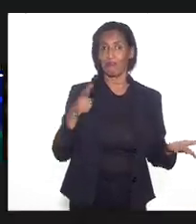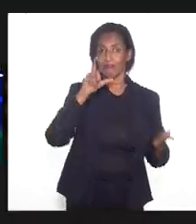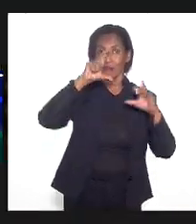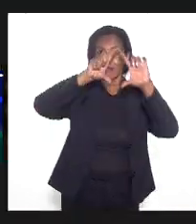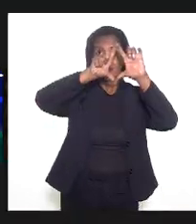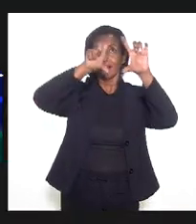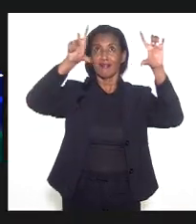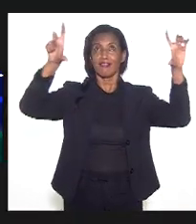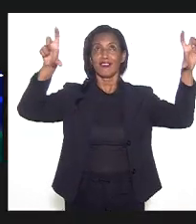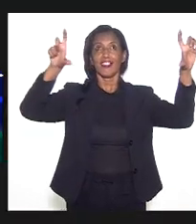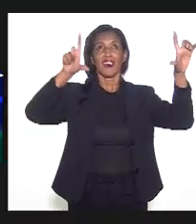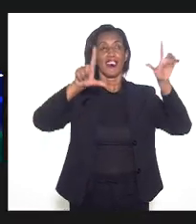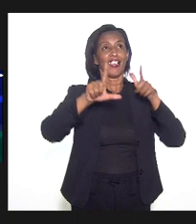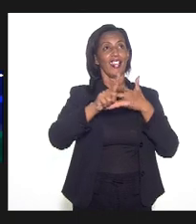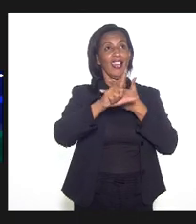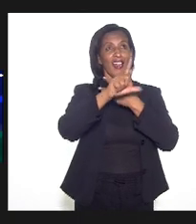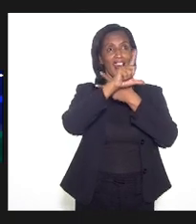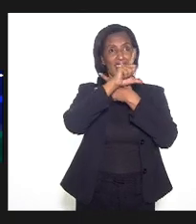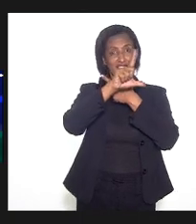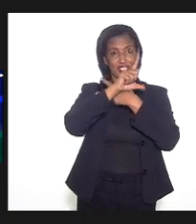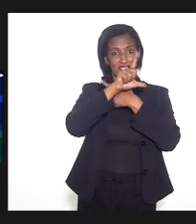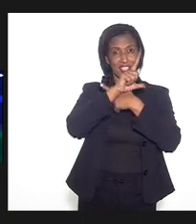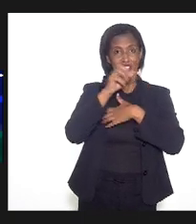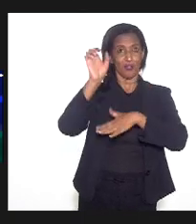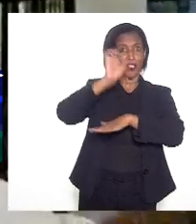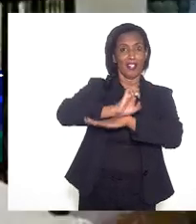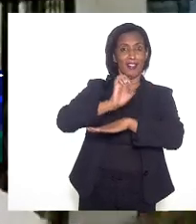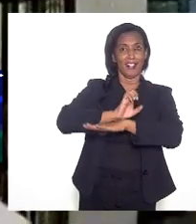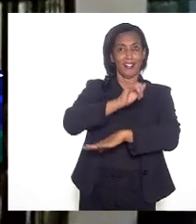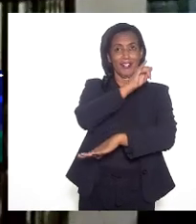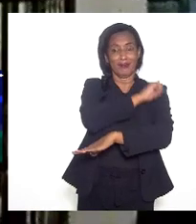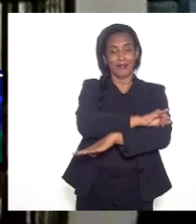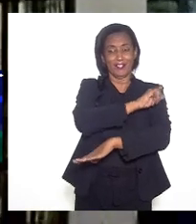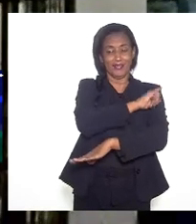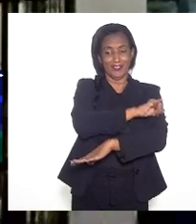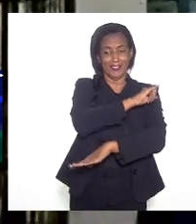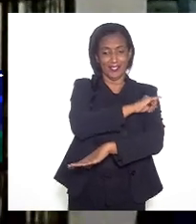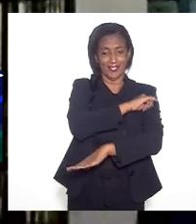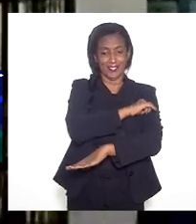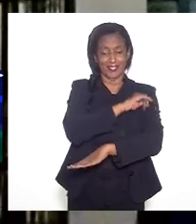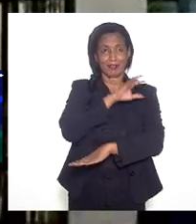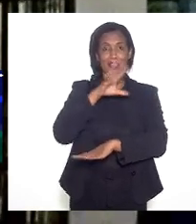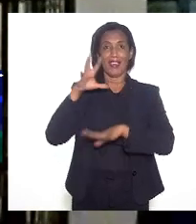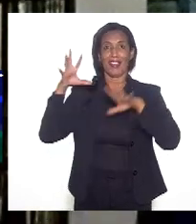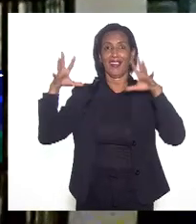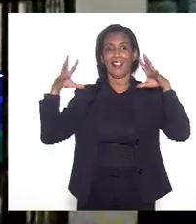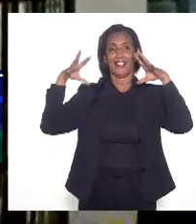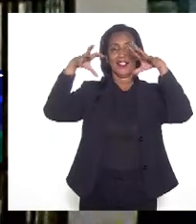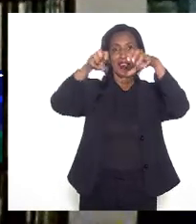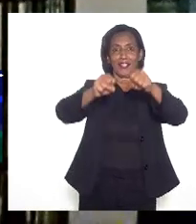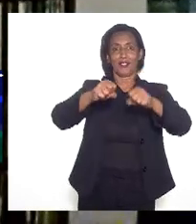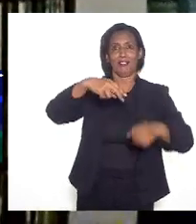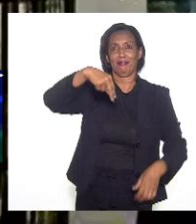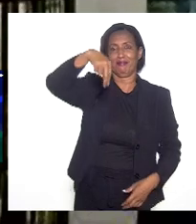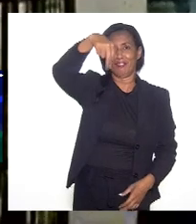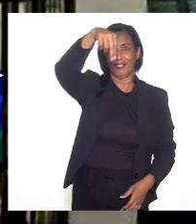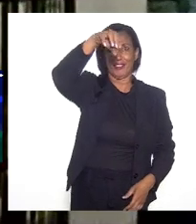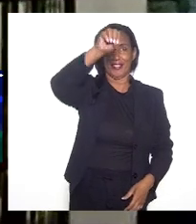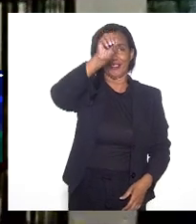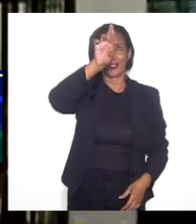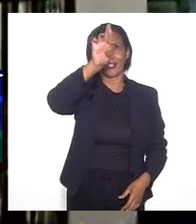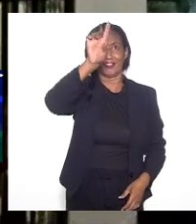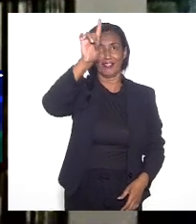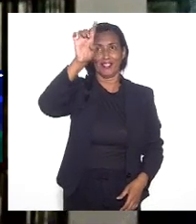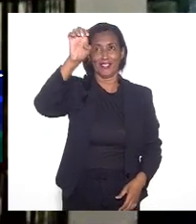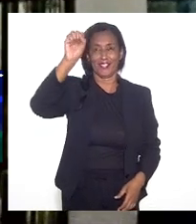seguinte: Legislativo do Estado do Rio de Janeiro é tomado pelos nordestinos.